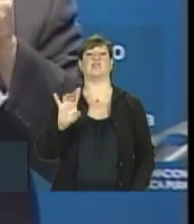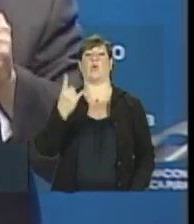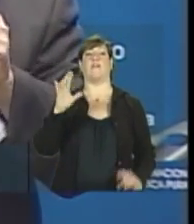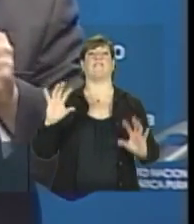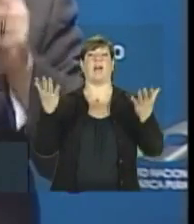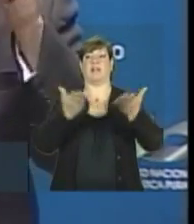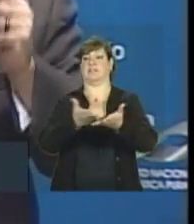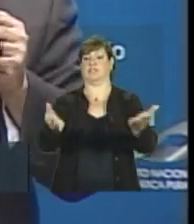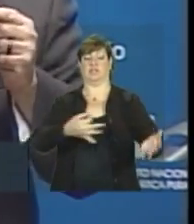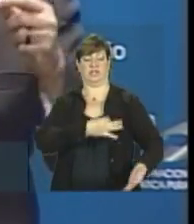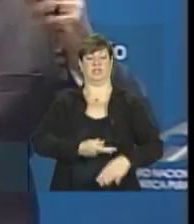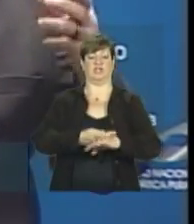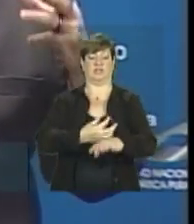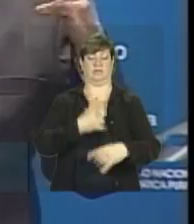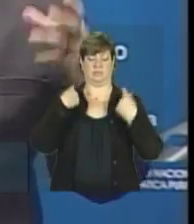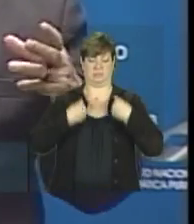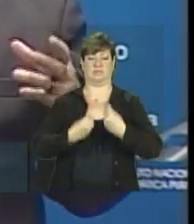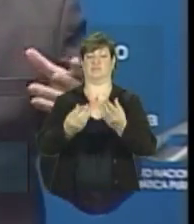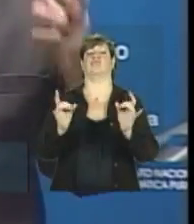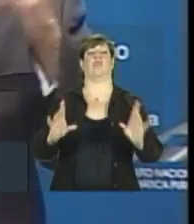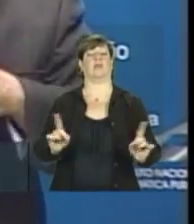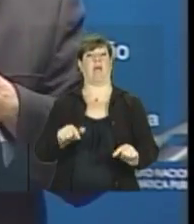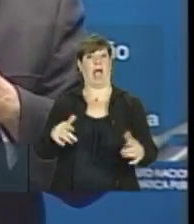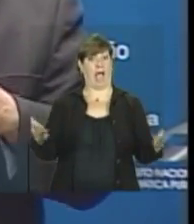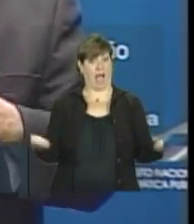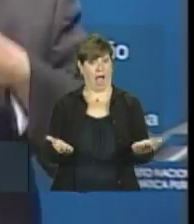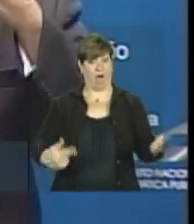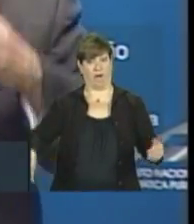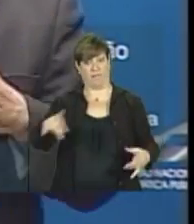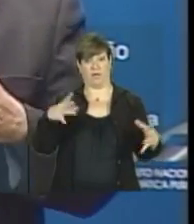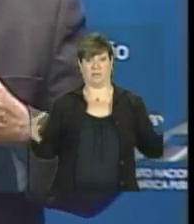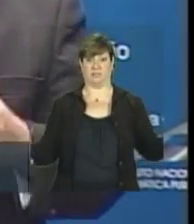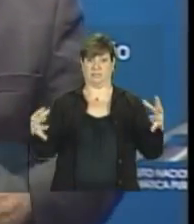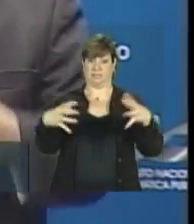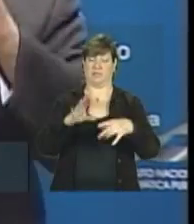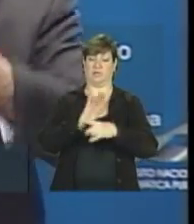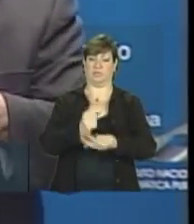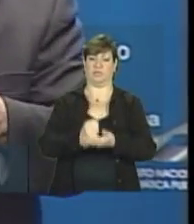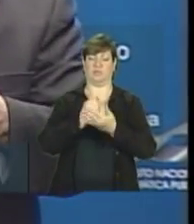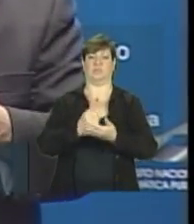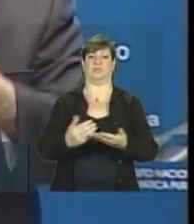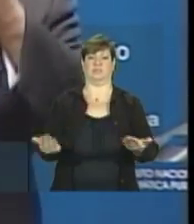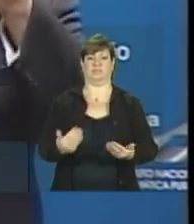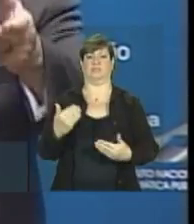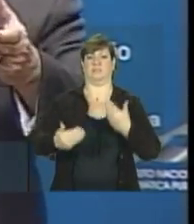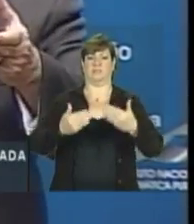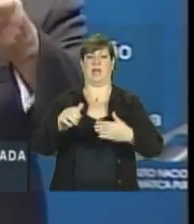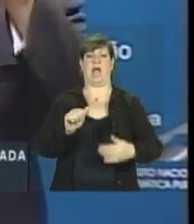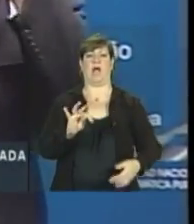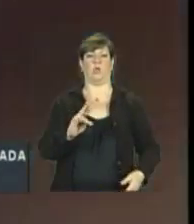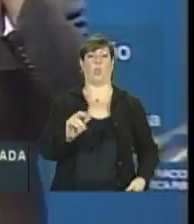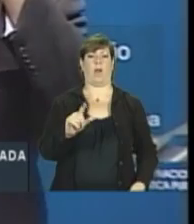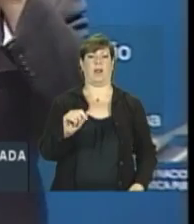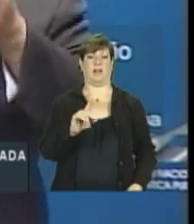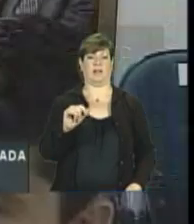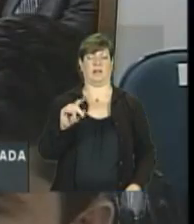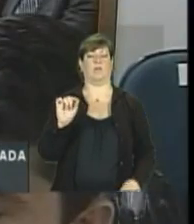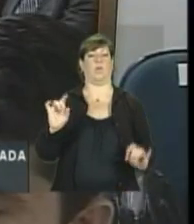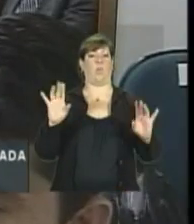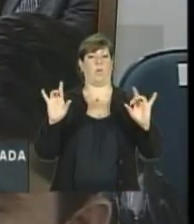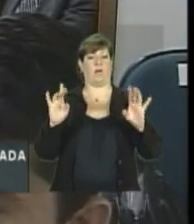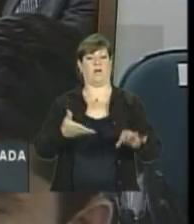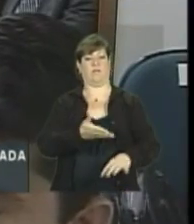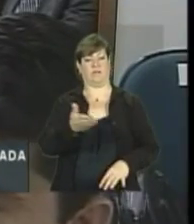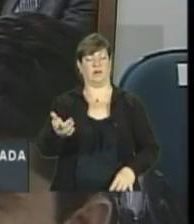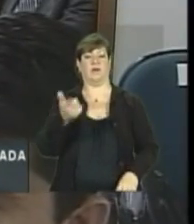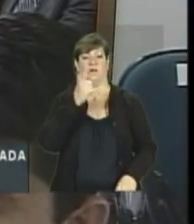Vocês passam a ser agora integrantes de um sistema de promoção da qualidade e que qualidade é